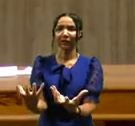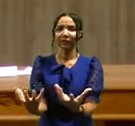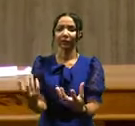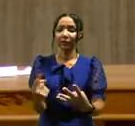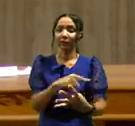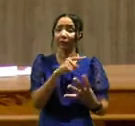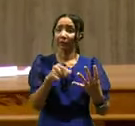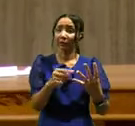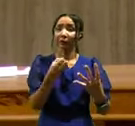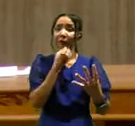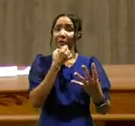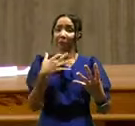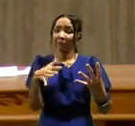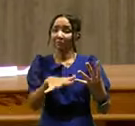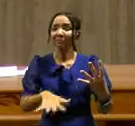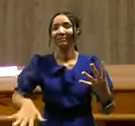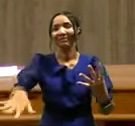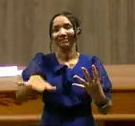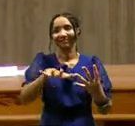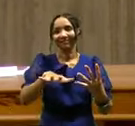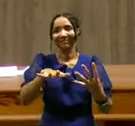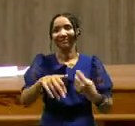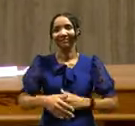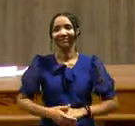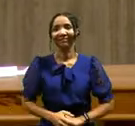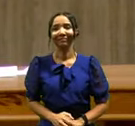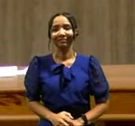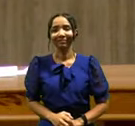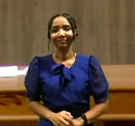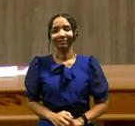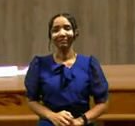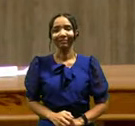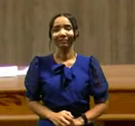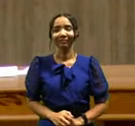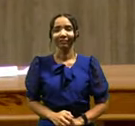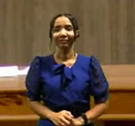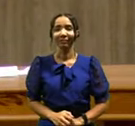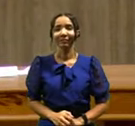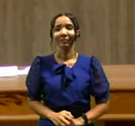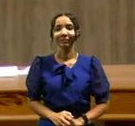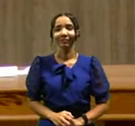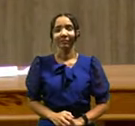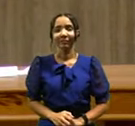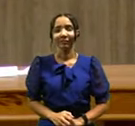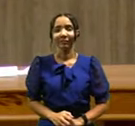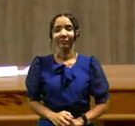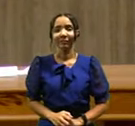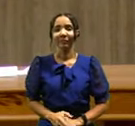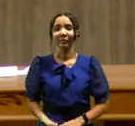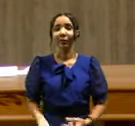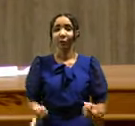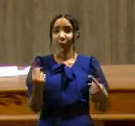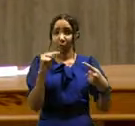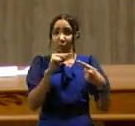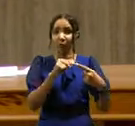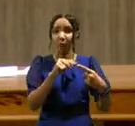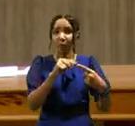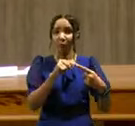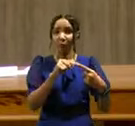memorizar Qual é o primeiro Solo crestado Solo